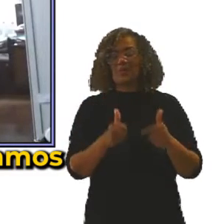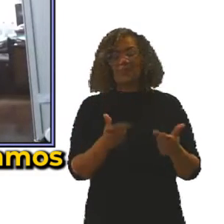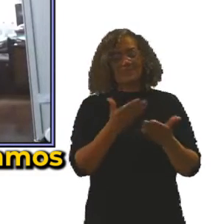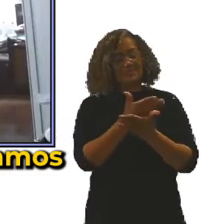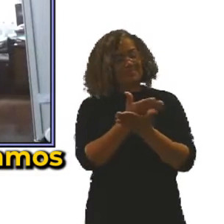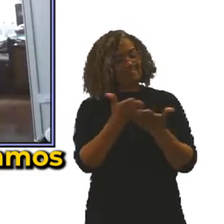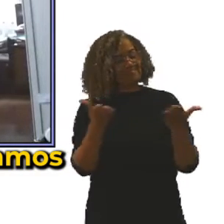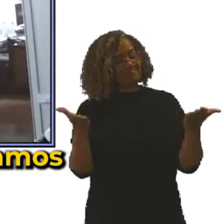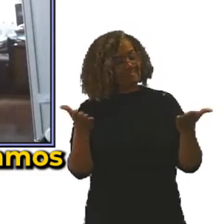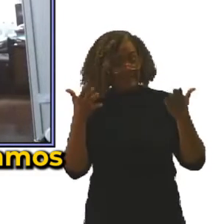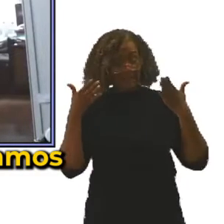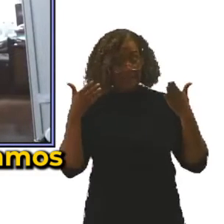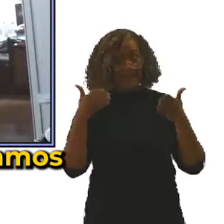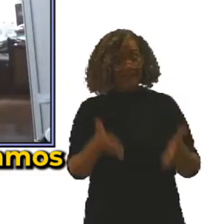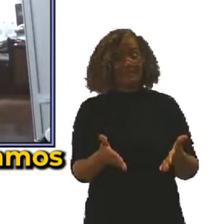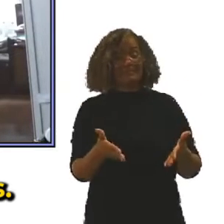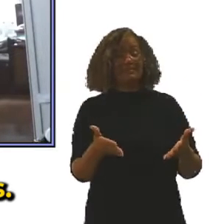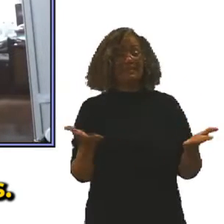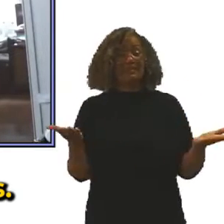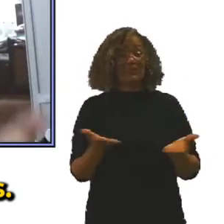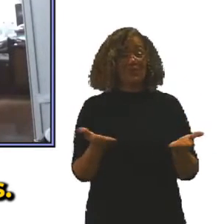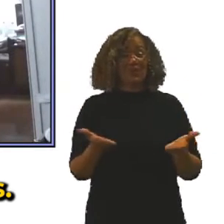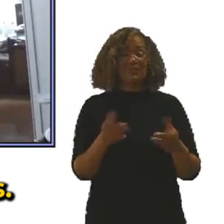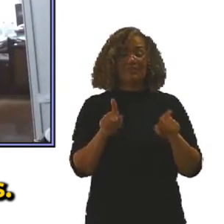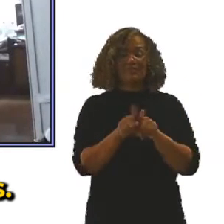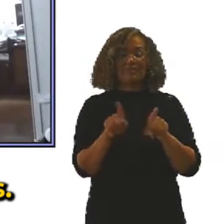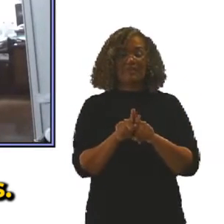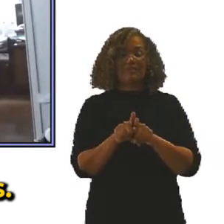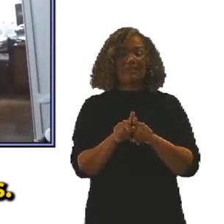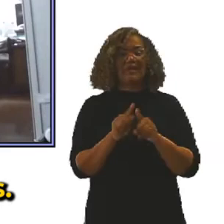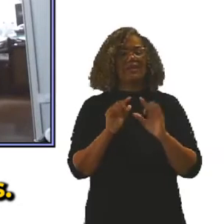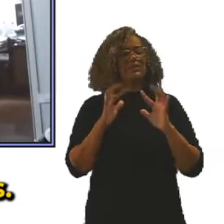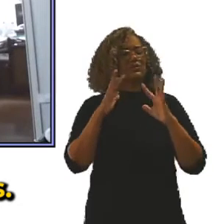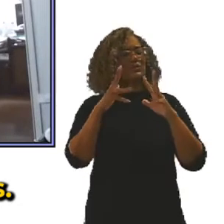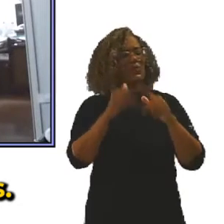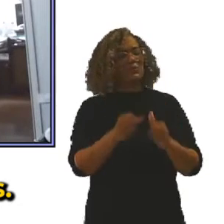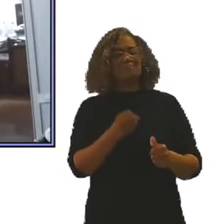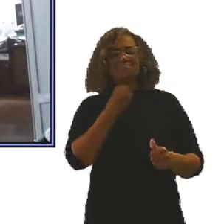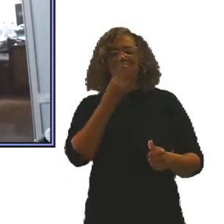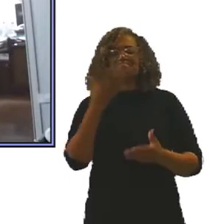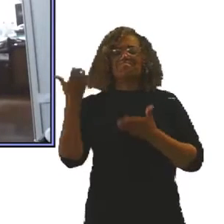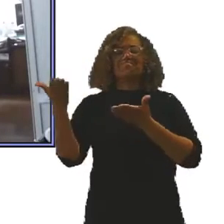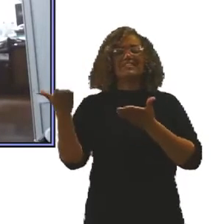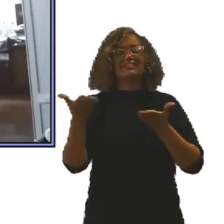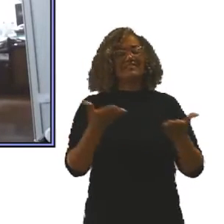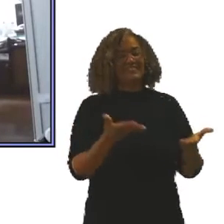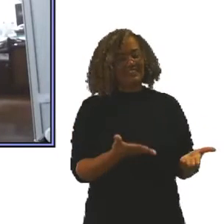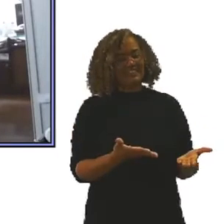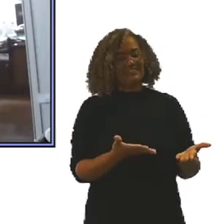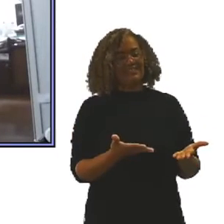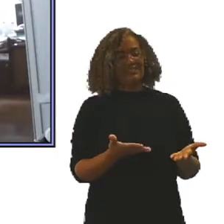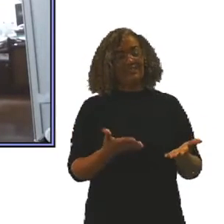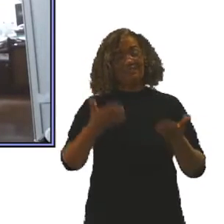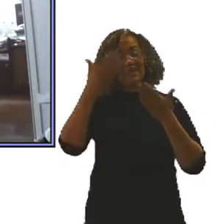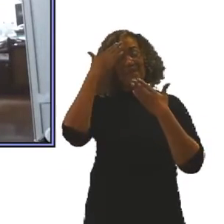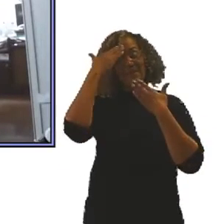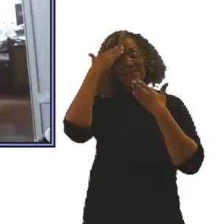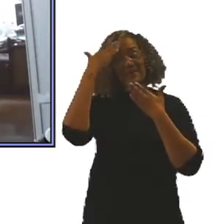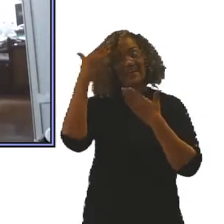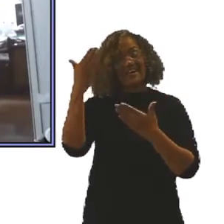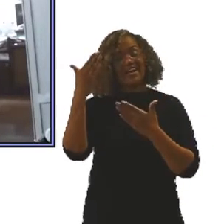ativistas que nós enviamos também o convite, sejam todas, todos muito bem-vindos. Muito